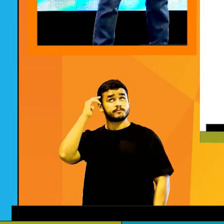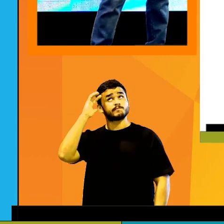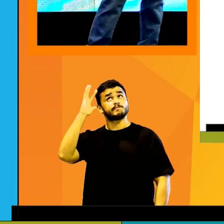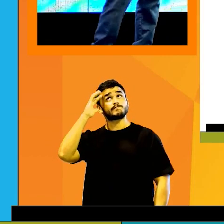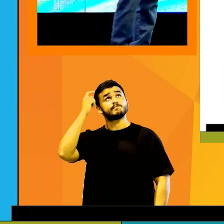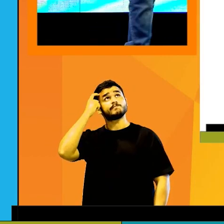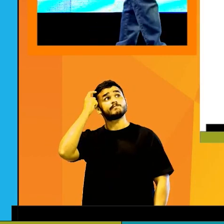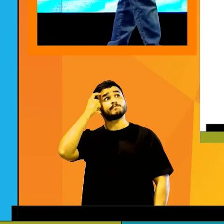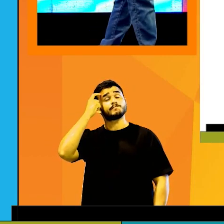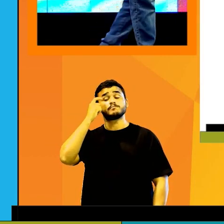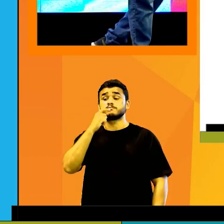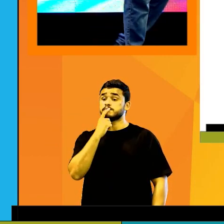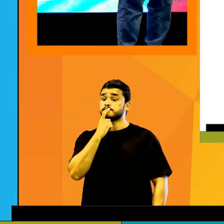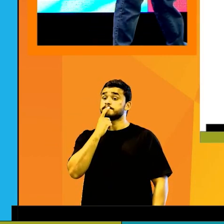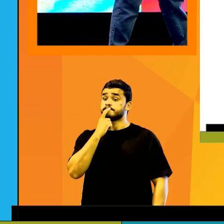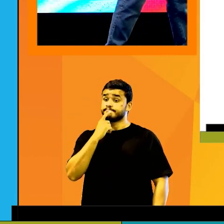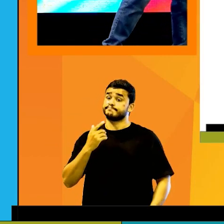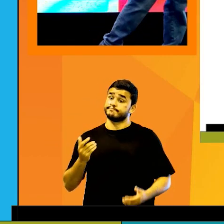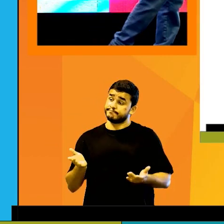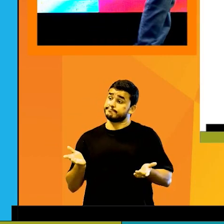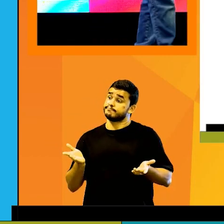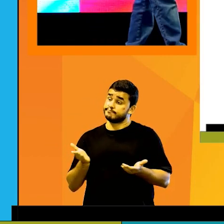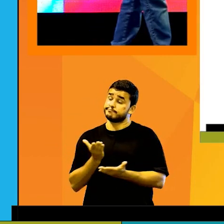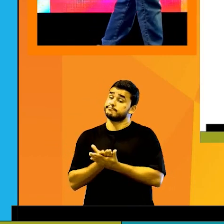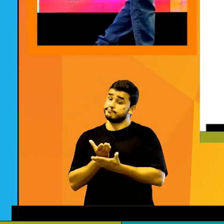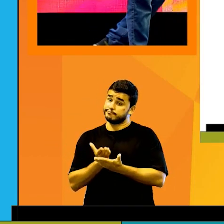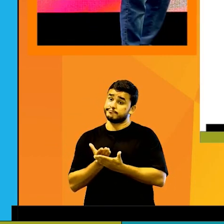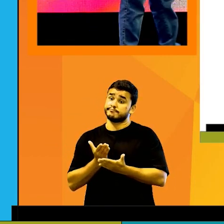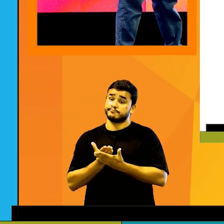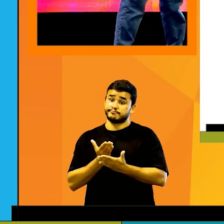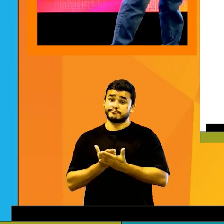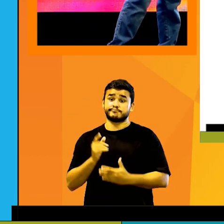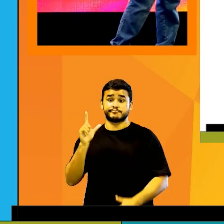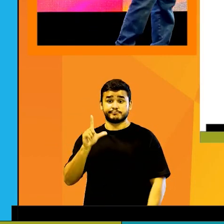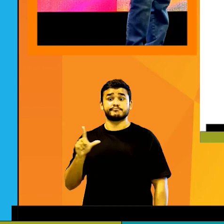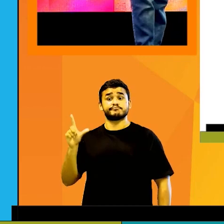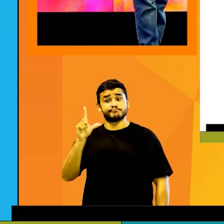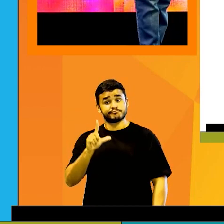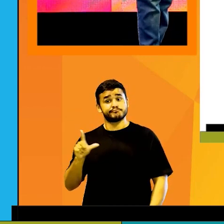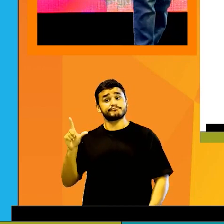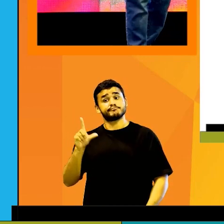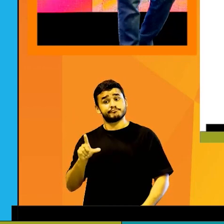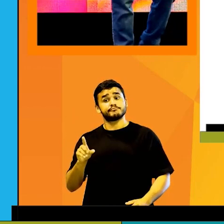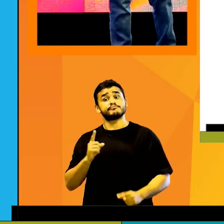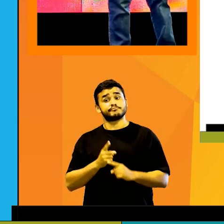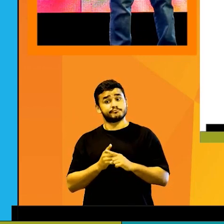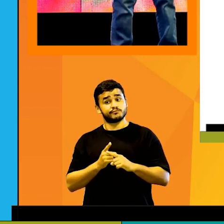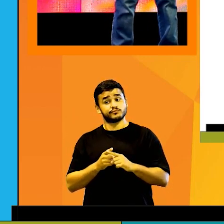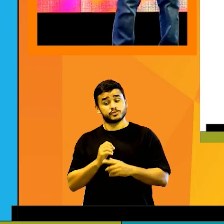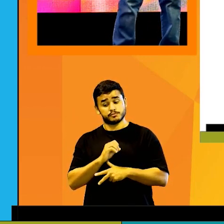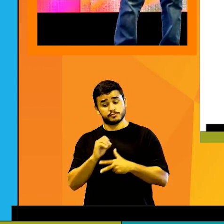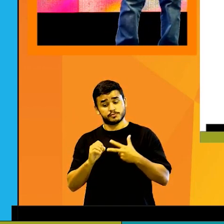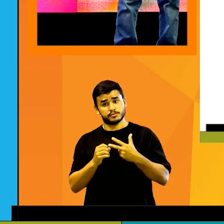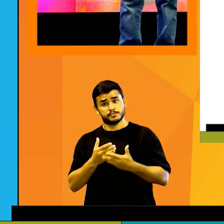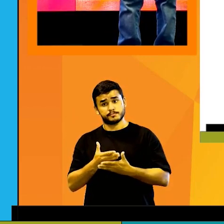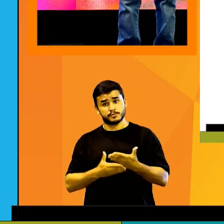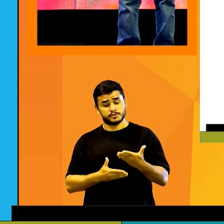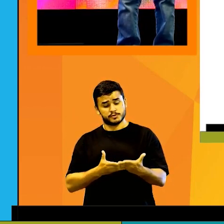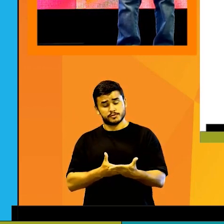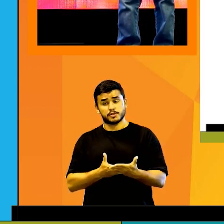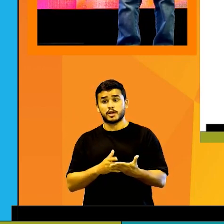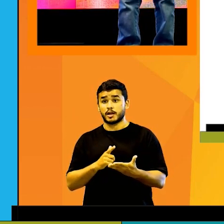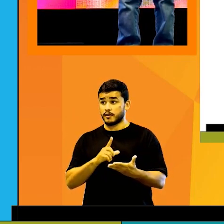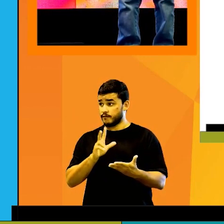pouquinho. Por isso, estudemos literatura, viu? O Enem cobra bastante na prova de linguagens